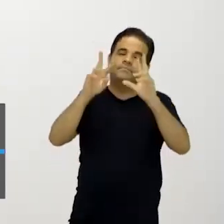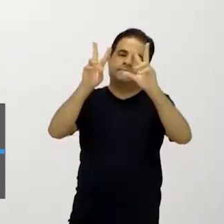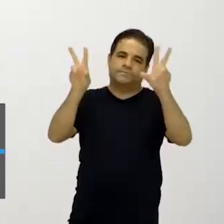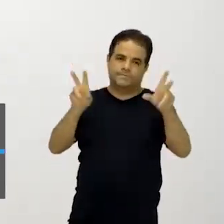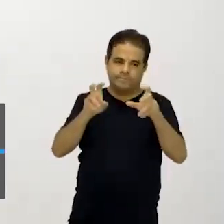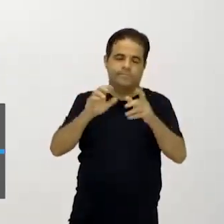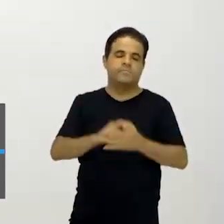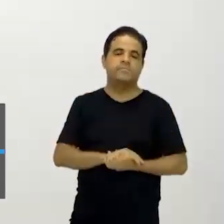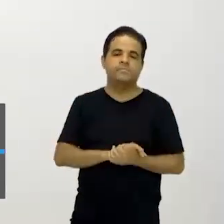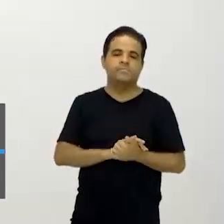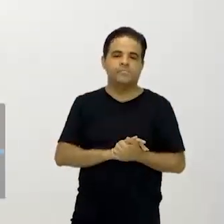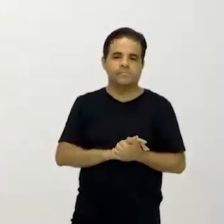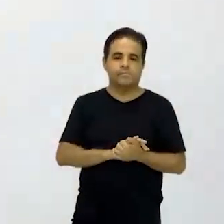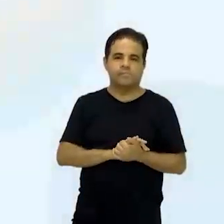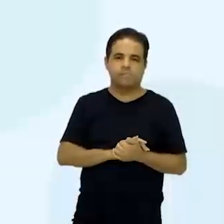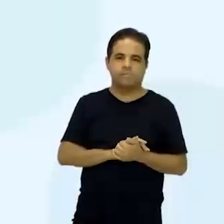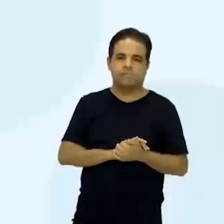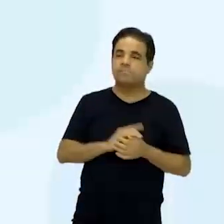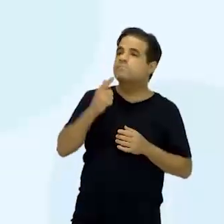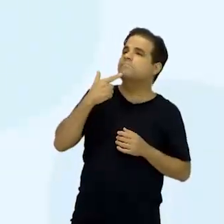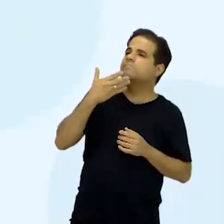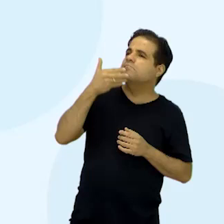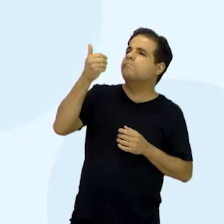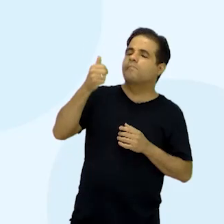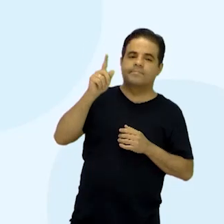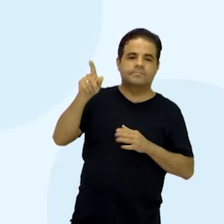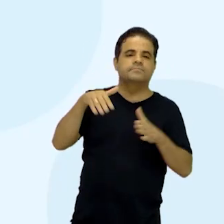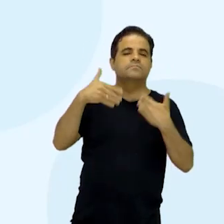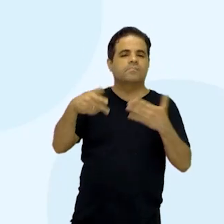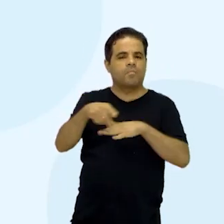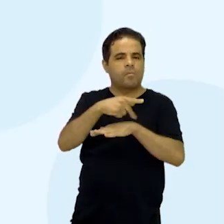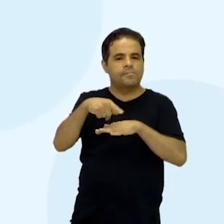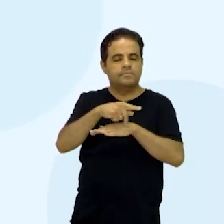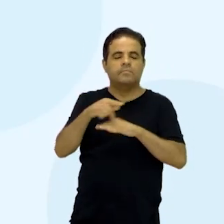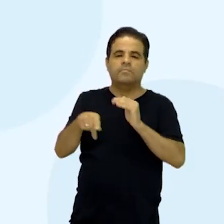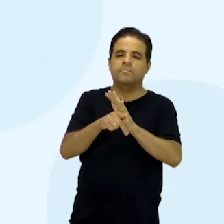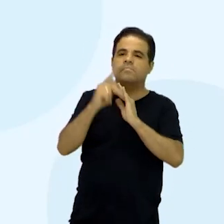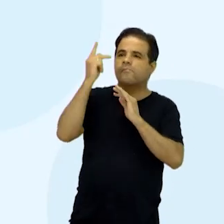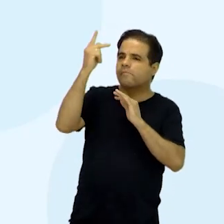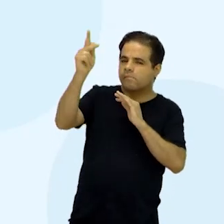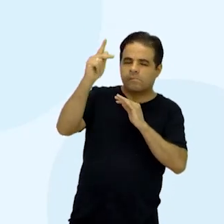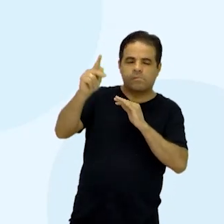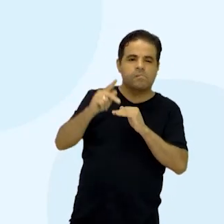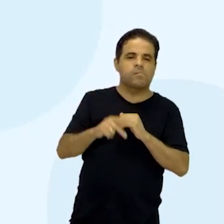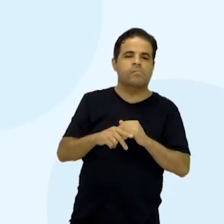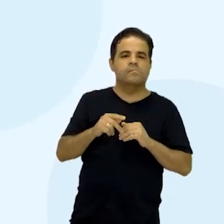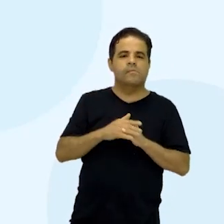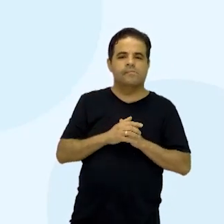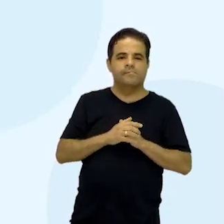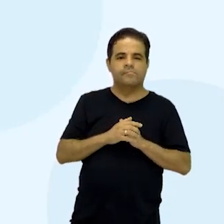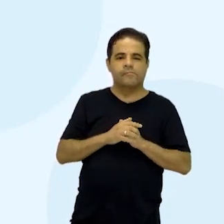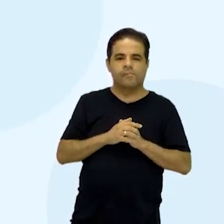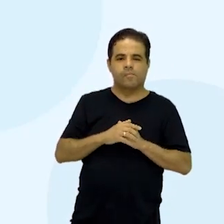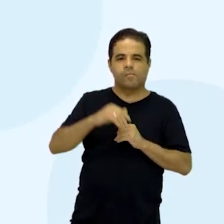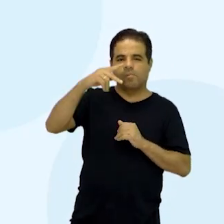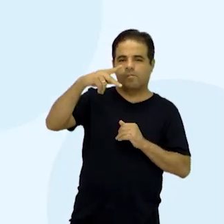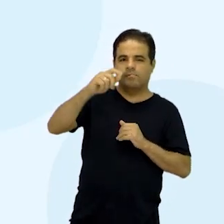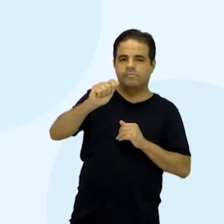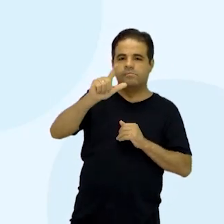Agora, olha só que fácil, né? Quais países pertencem, né, à PALOP ali?